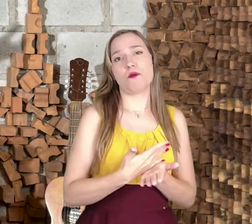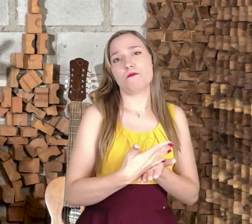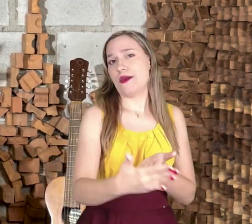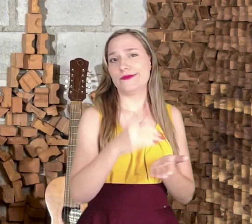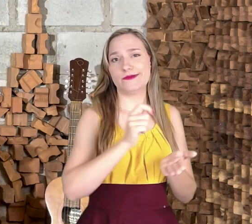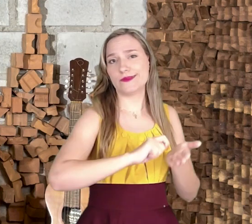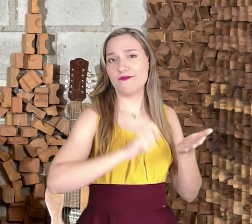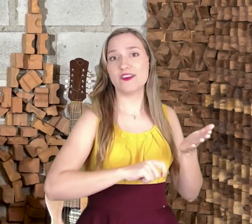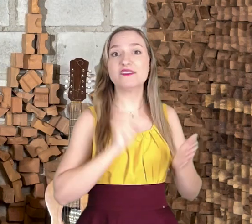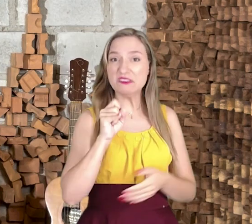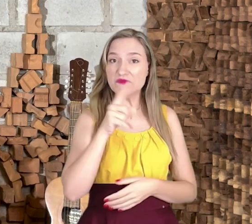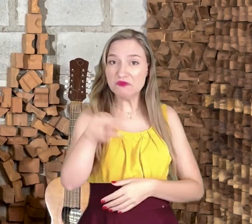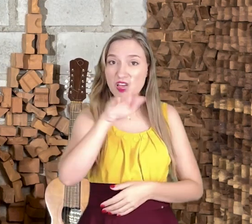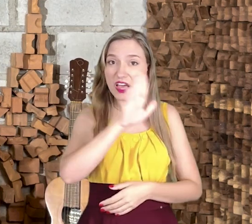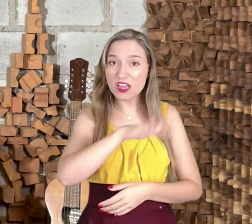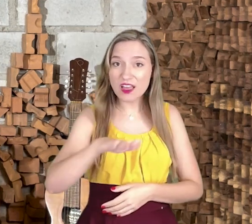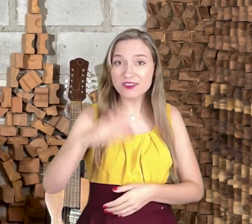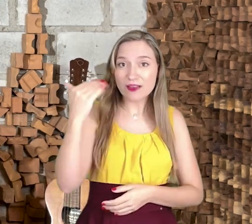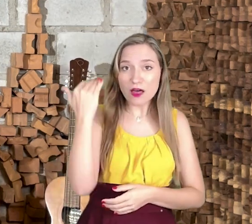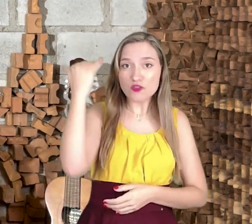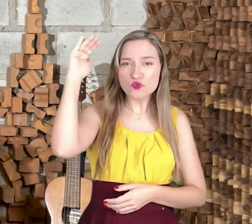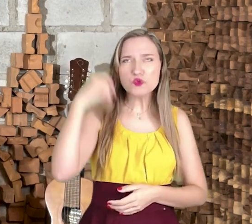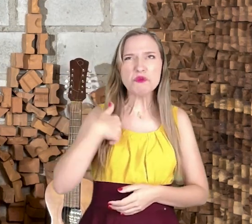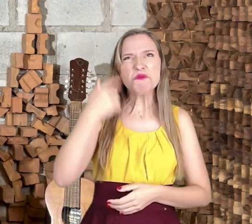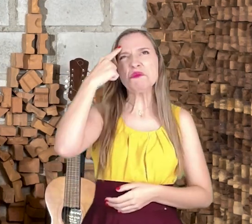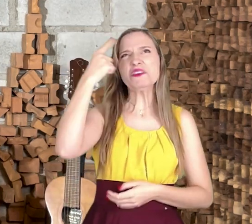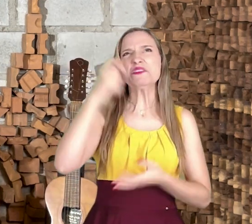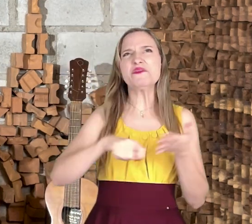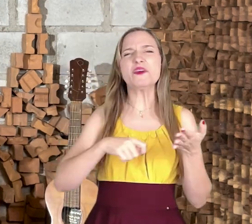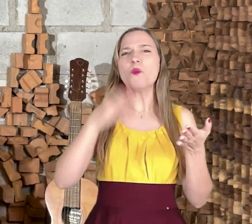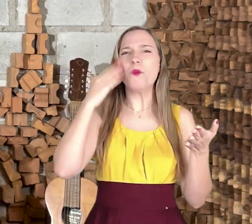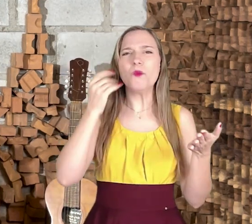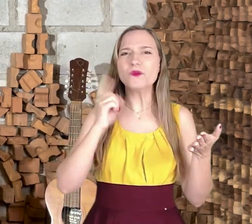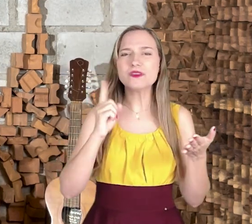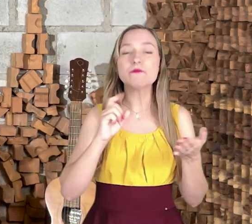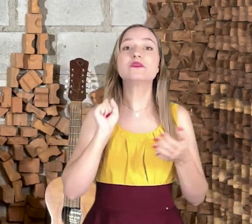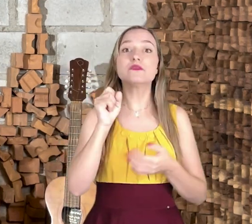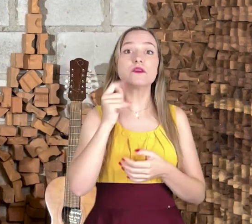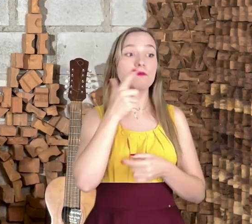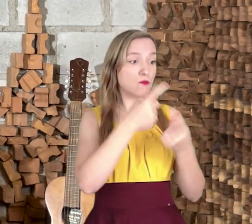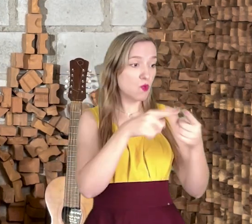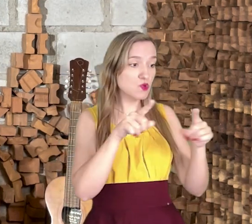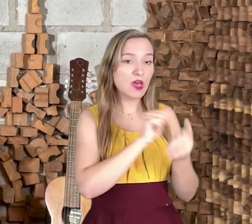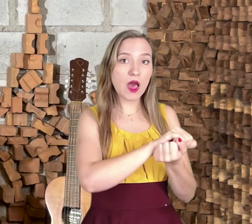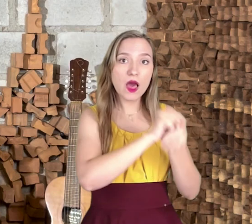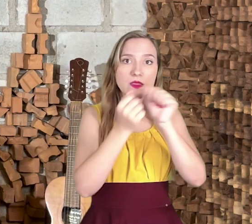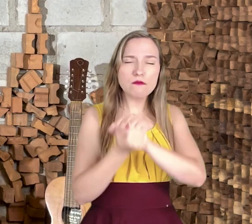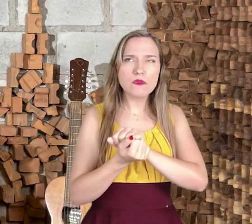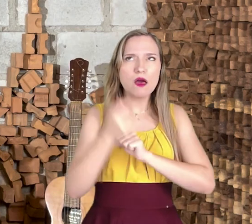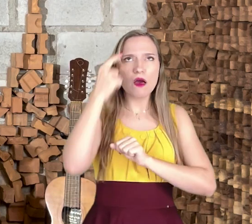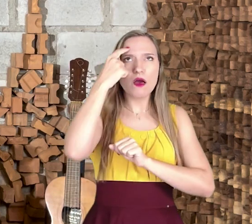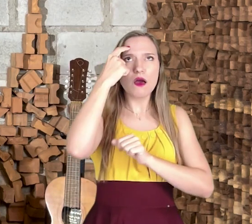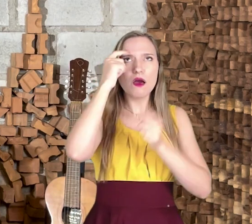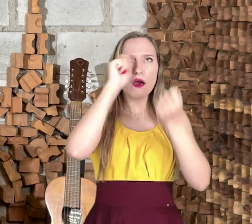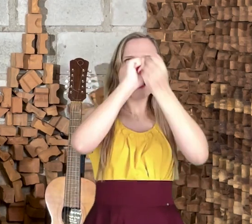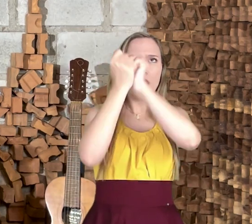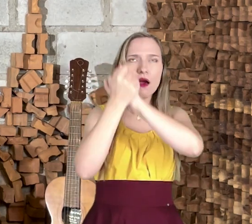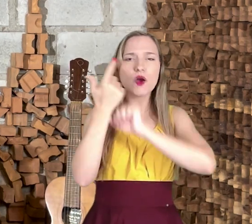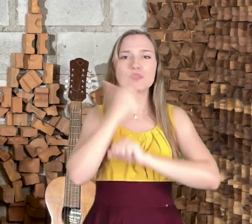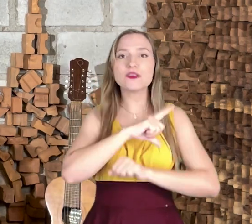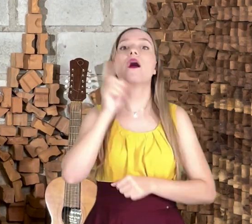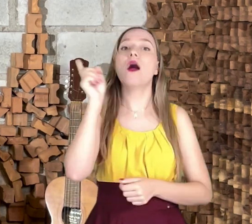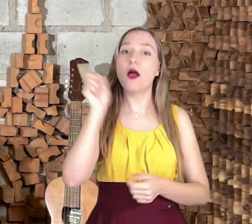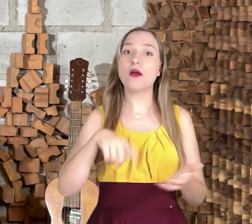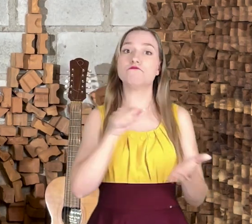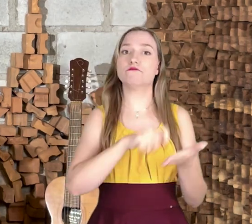você é adulto e acha que não compõe, mesmo se você não escreve, você faz isso dentro da sua cabeça, isso é composição. Você está usando uma outra área cerebral